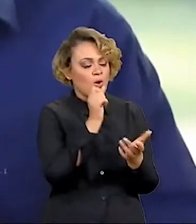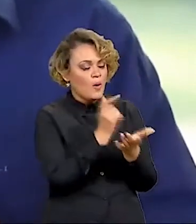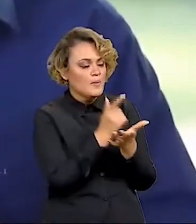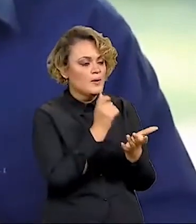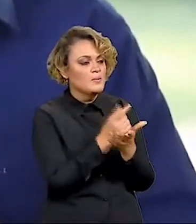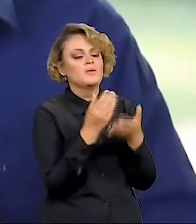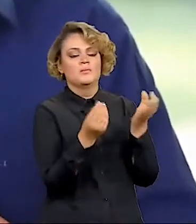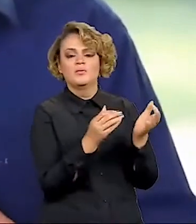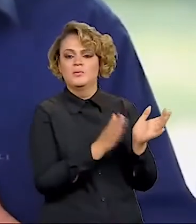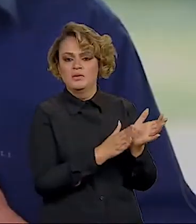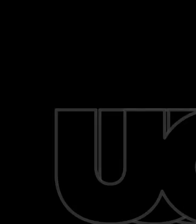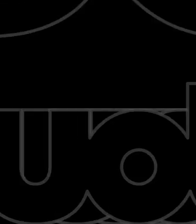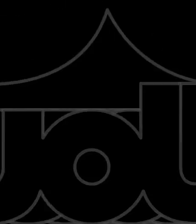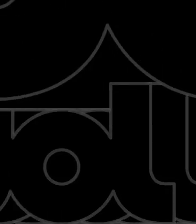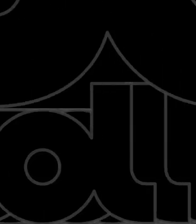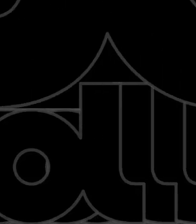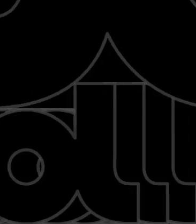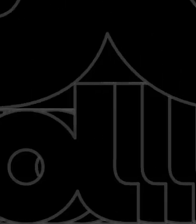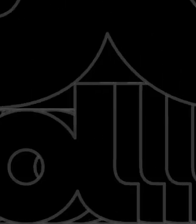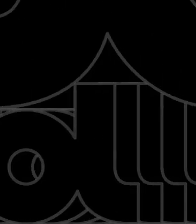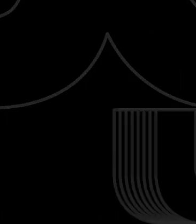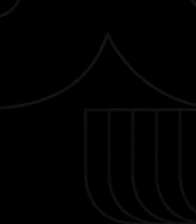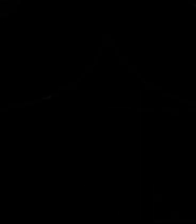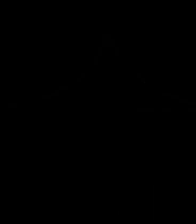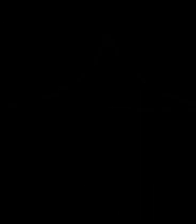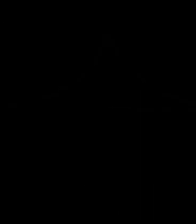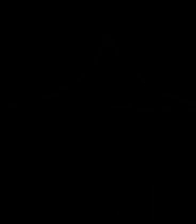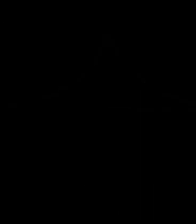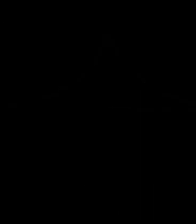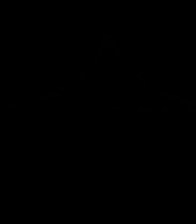importante para o Brasil qual